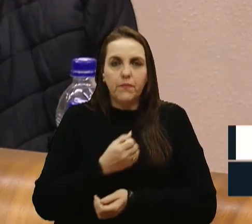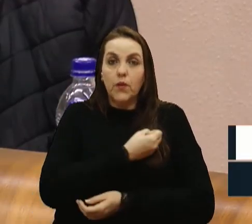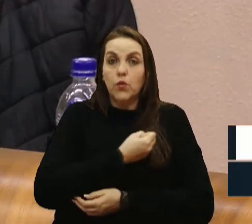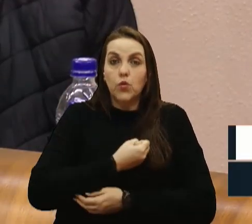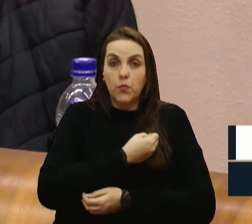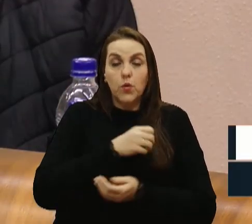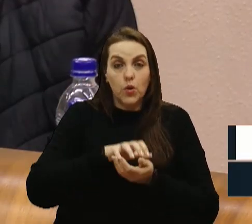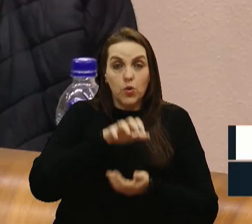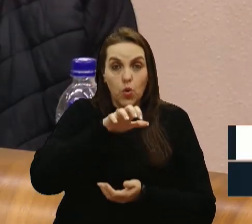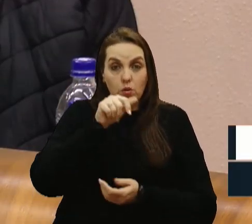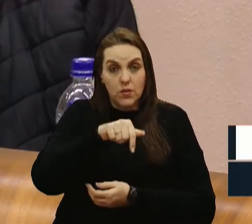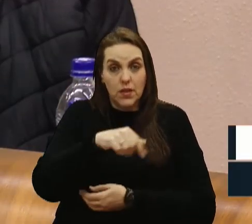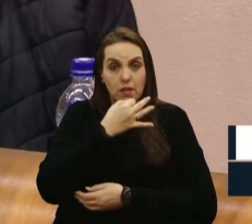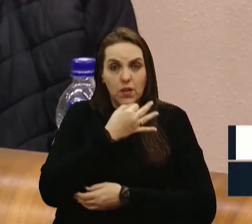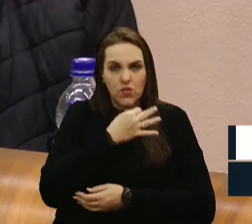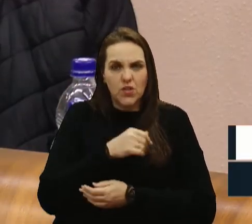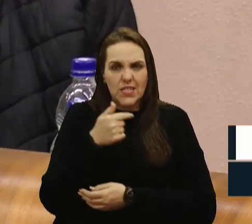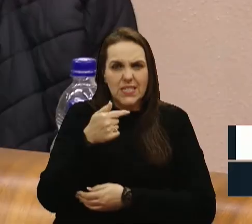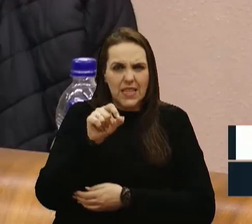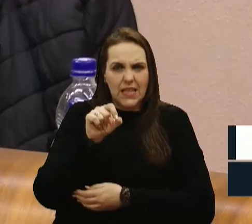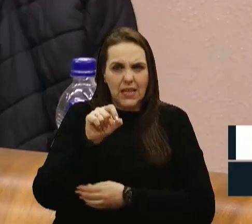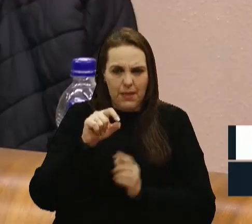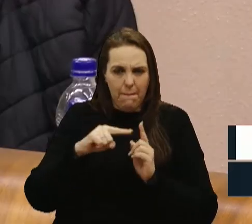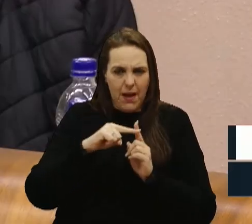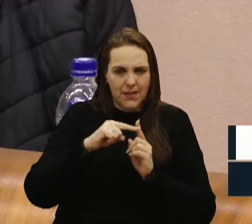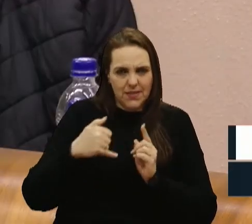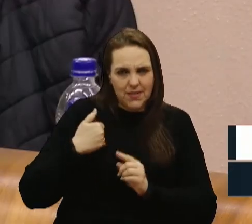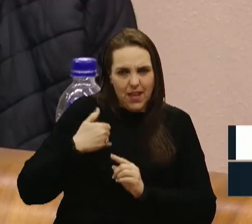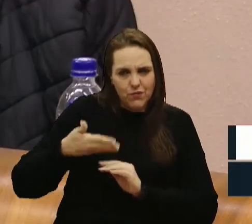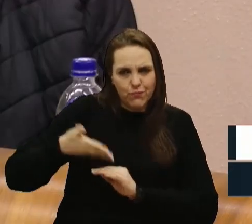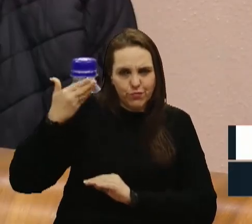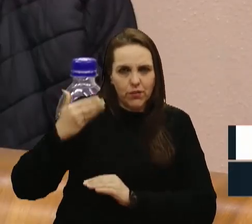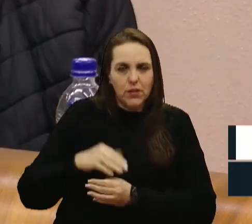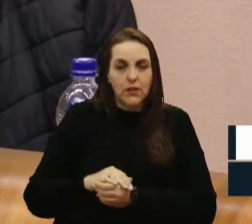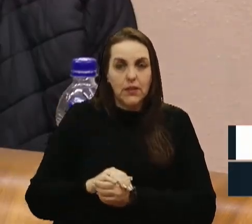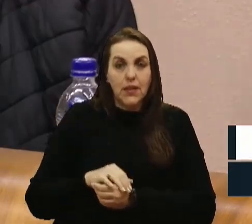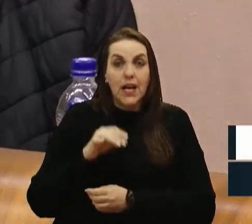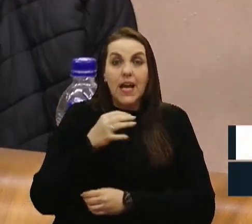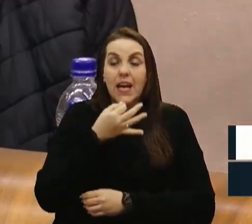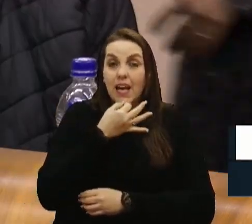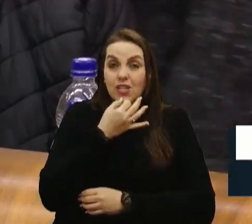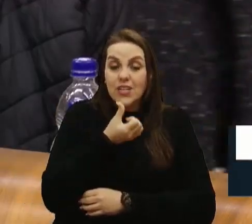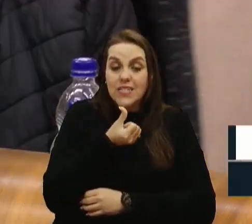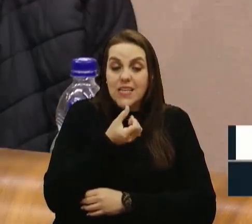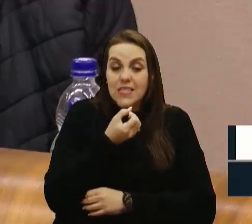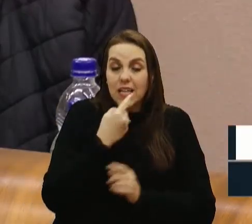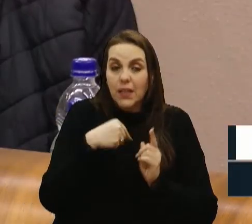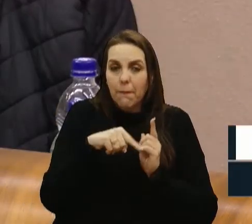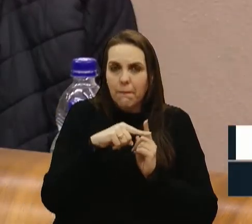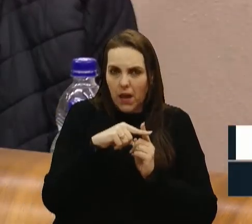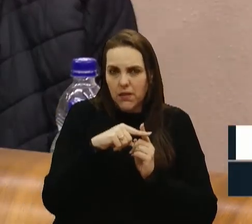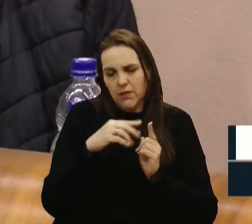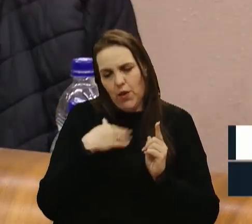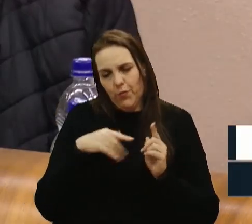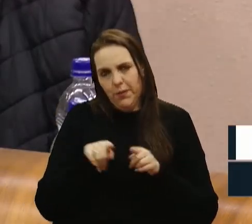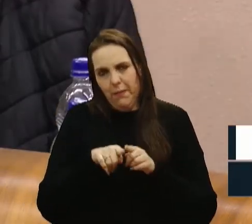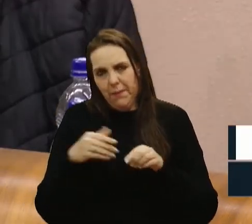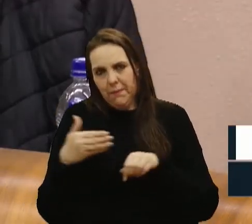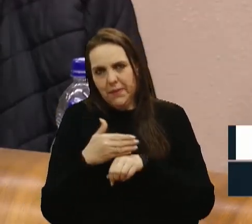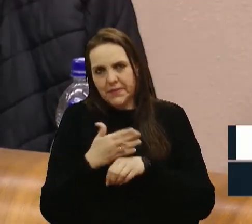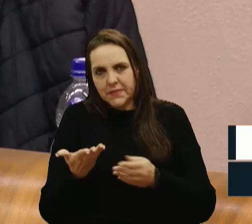de idosos em Caxias, 70 a mais. Em Caxias, 60 a mais, me incluo neles,